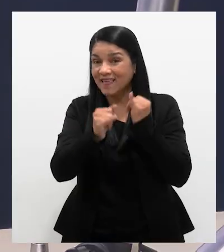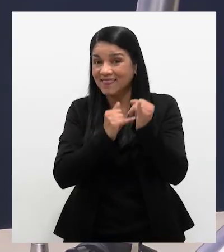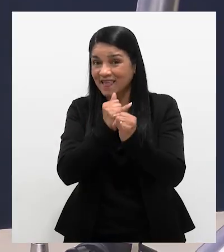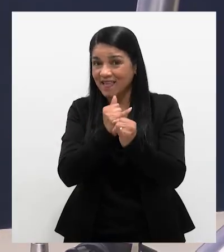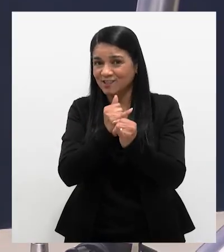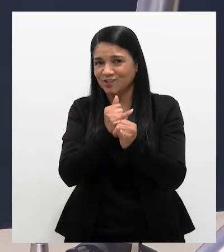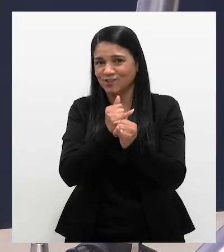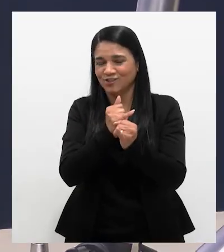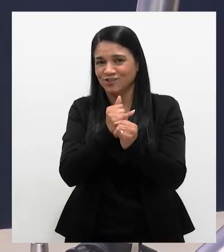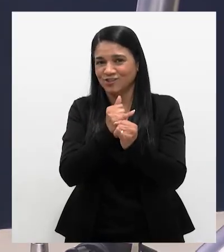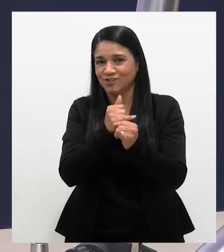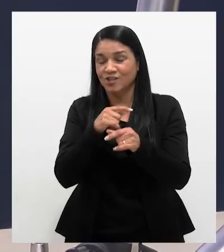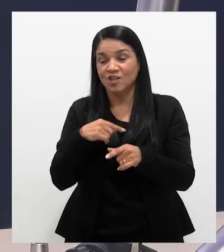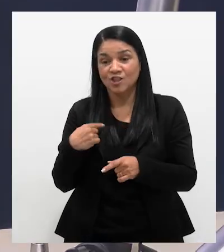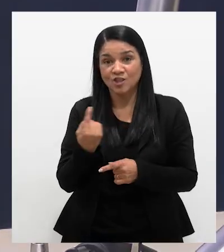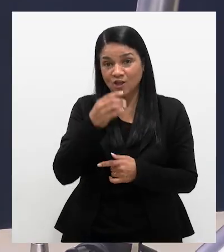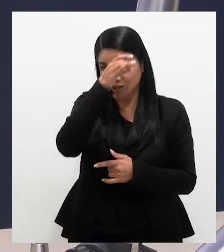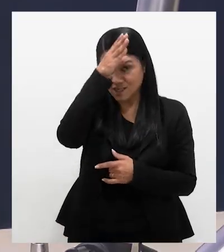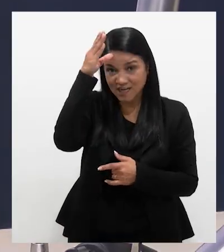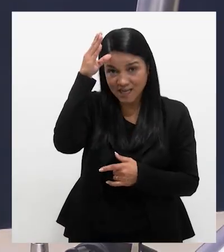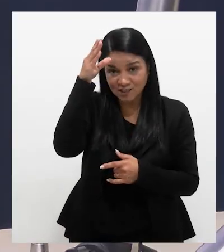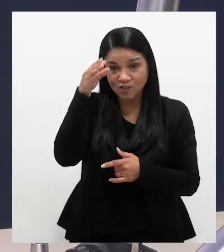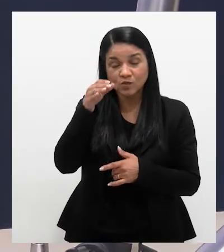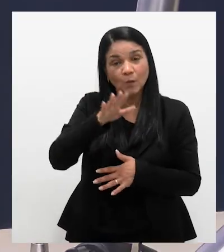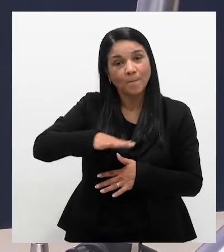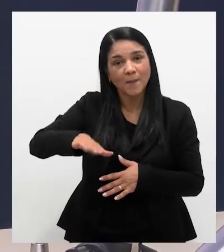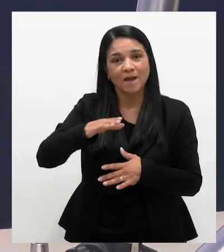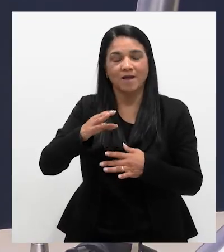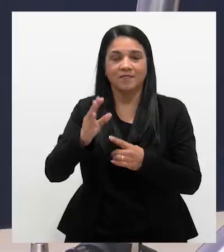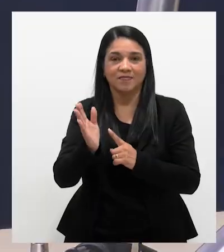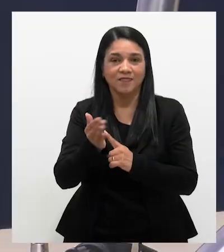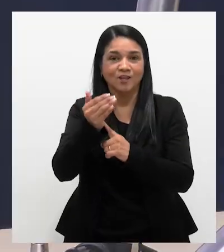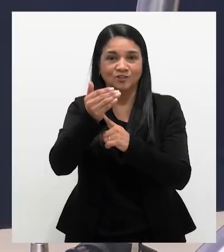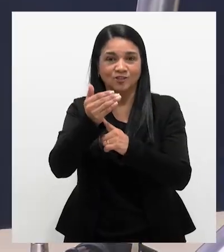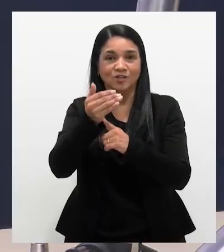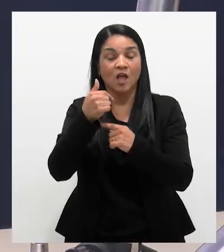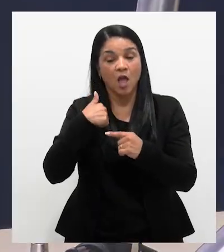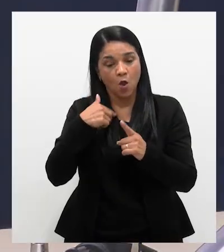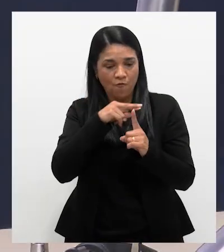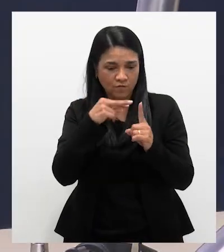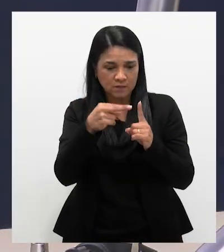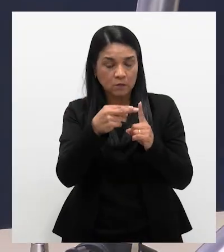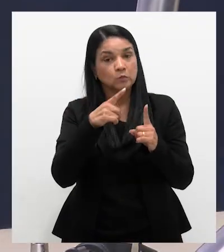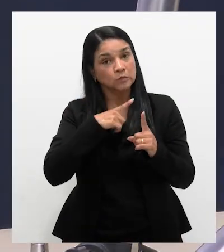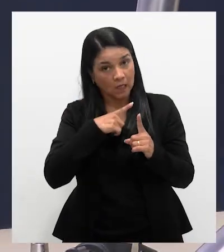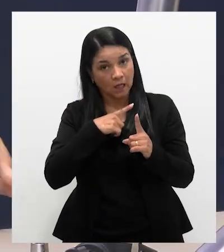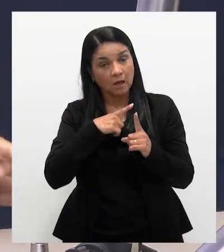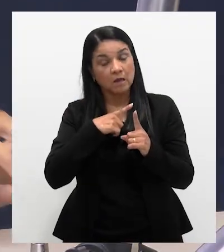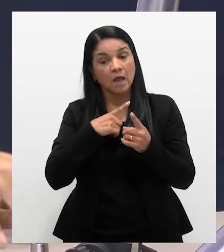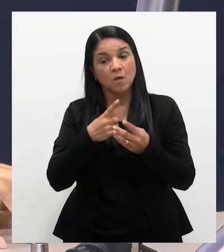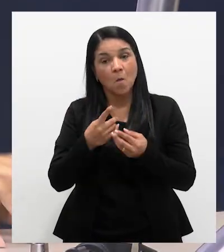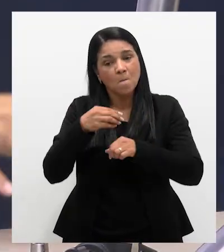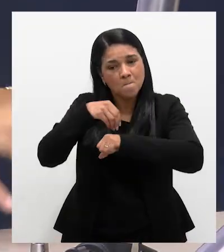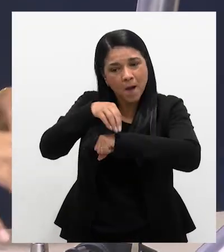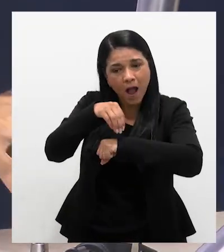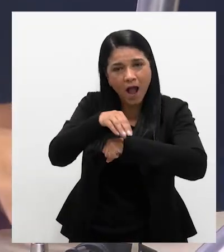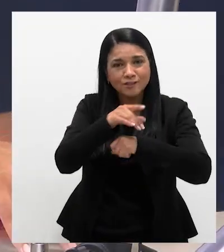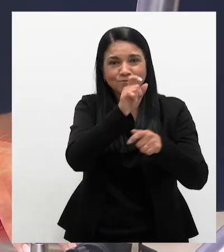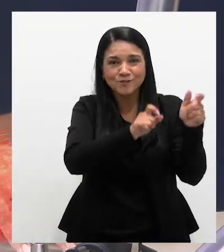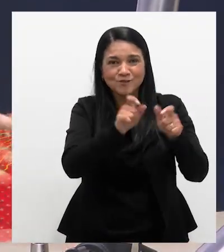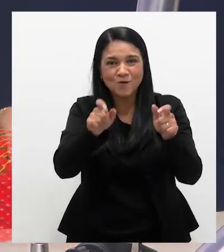somos clientes do mercado de tecnologia. Essa é a visão que eu tenho e que eu tento passar para as pessoas. Então, eu estou transicionando do